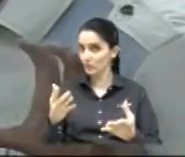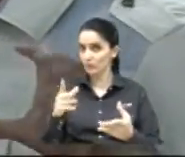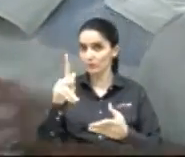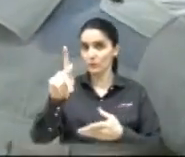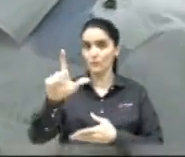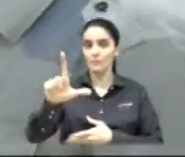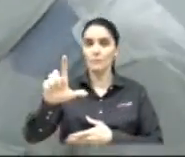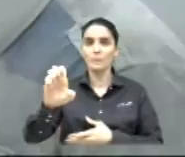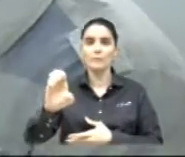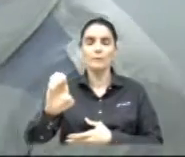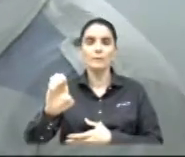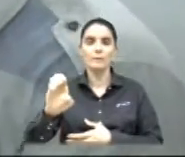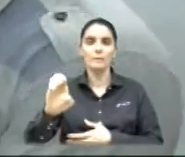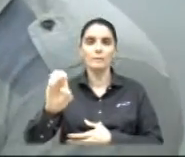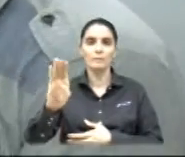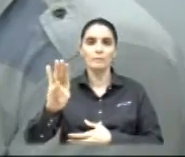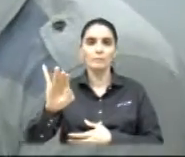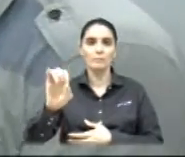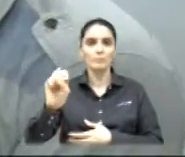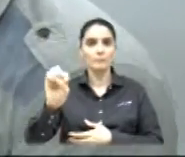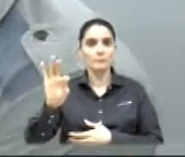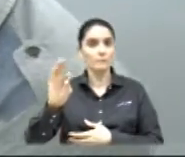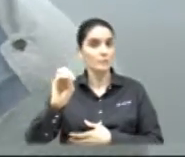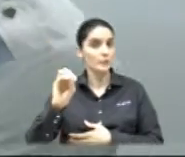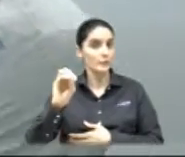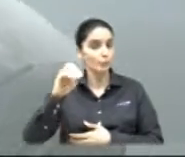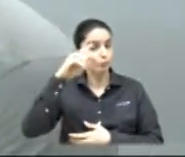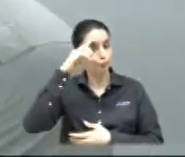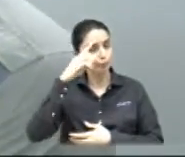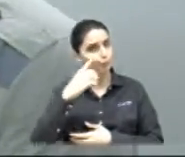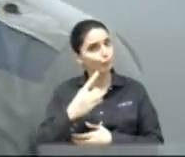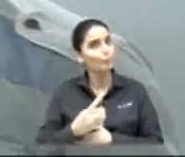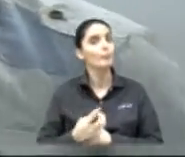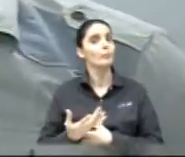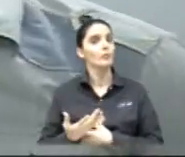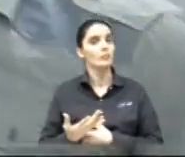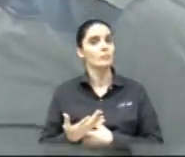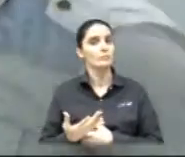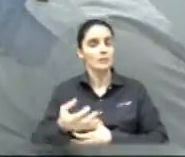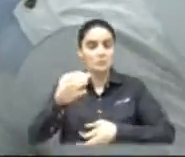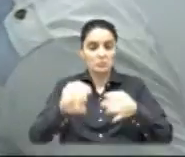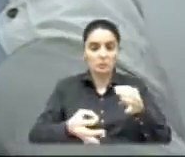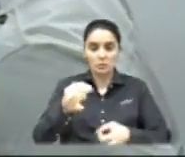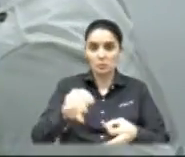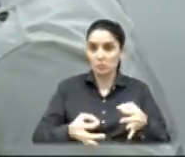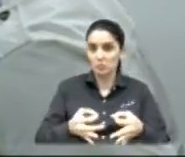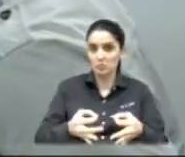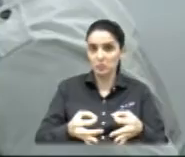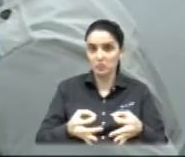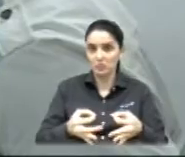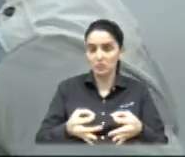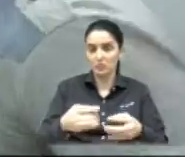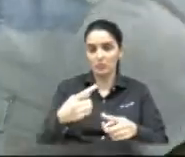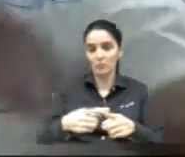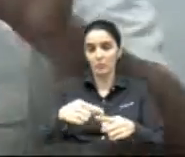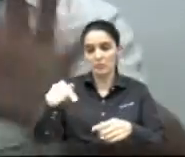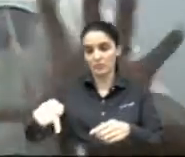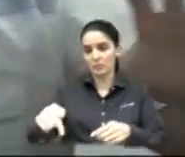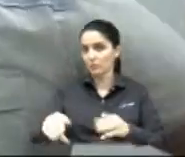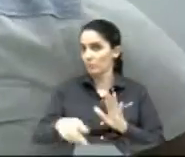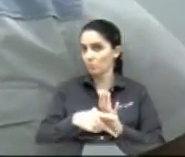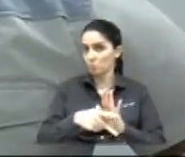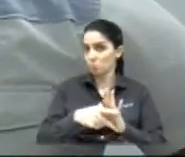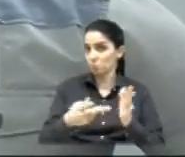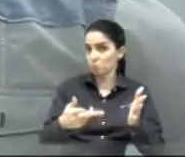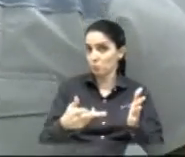duvidoso. Vamos decidir o futuro de uma área que ainda está em disputa judicial e que pode não ser do município? É